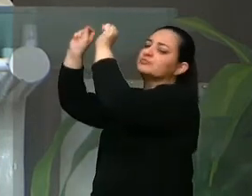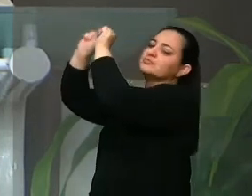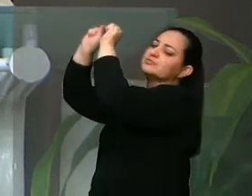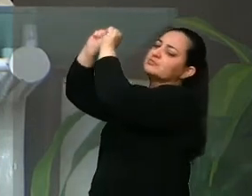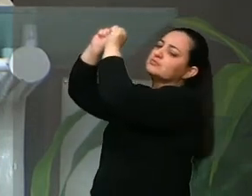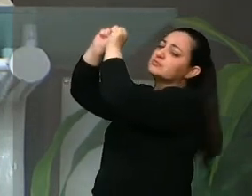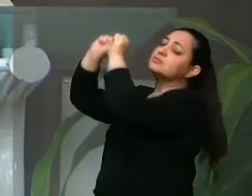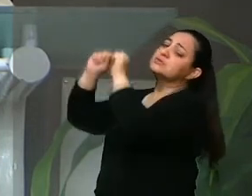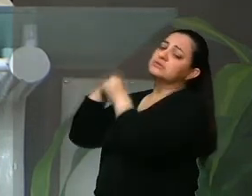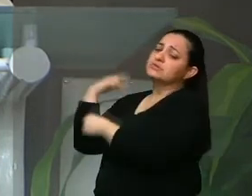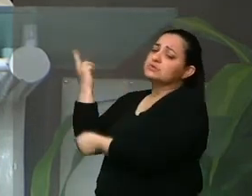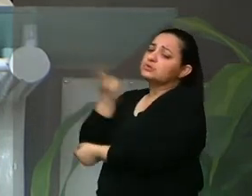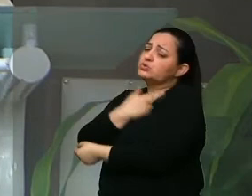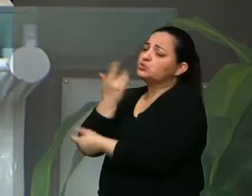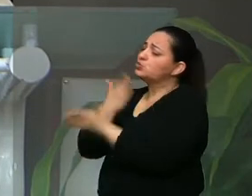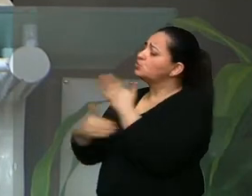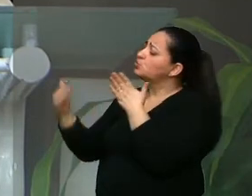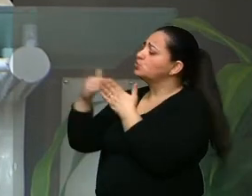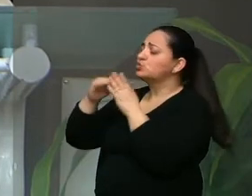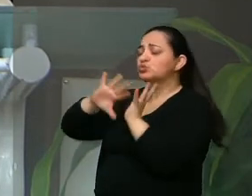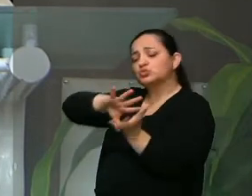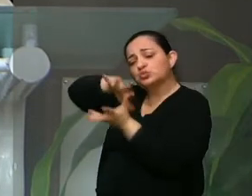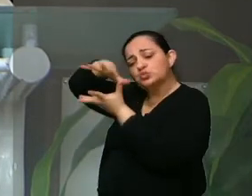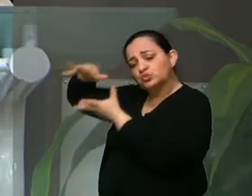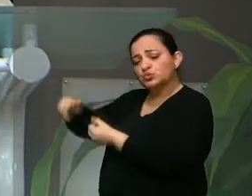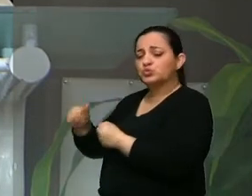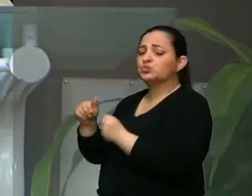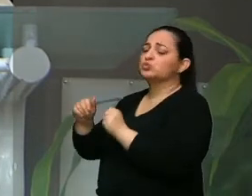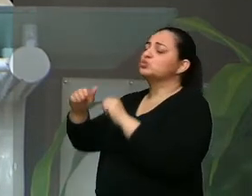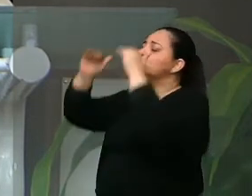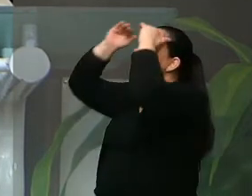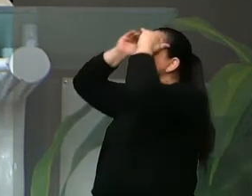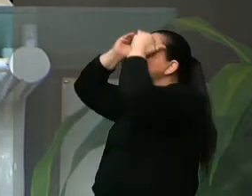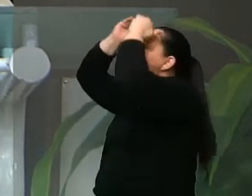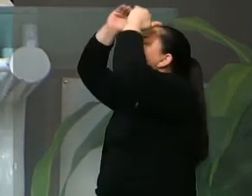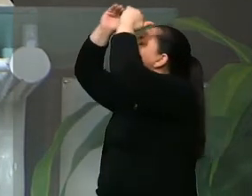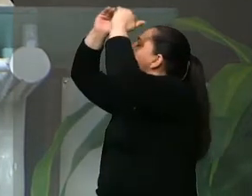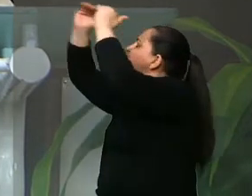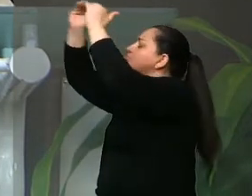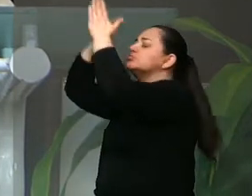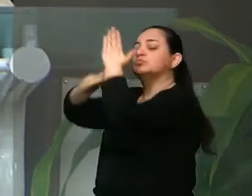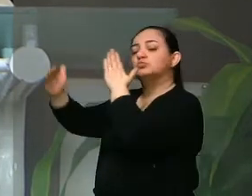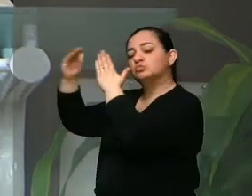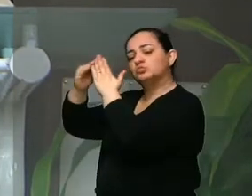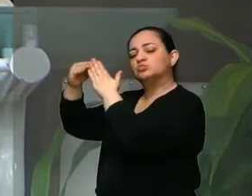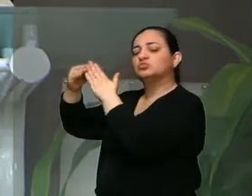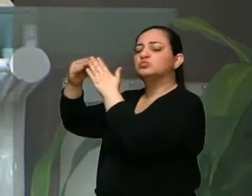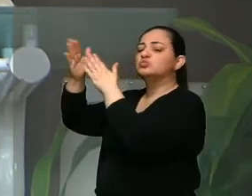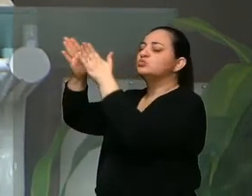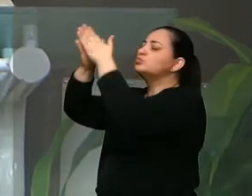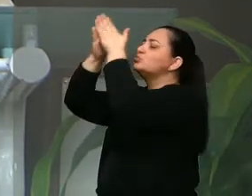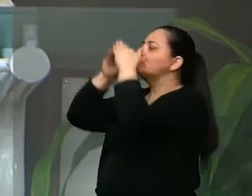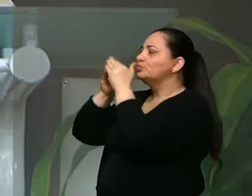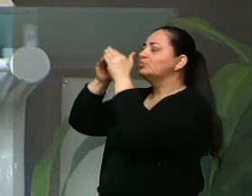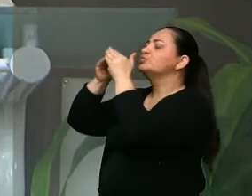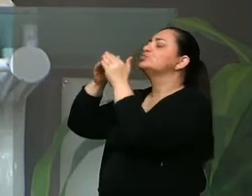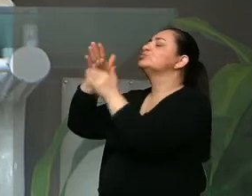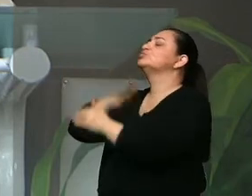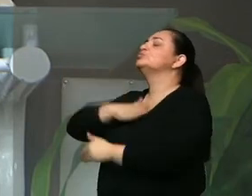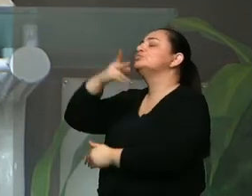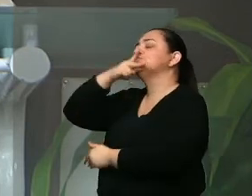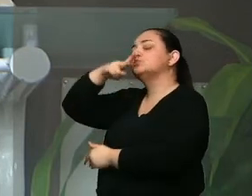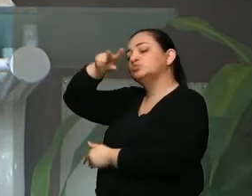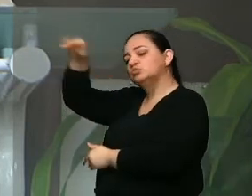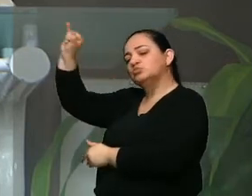atua noiva sobre a face da terra seja pai obediente a tua palavra pois te pedimos isso meu pai